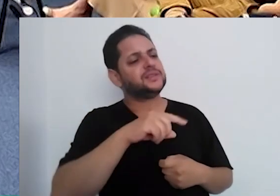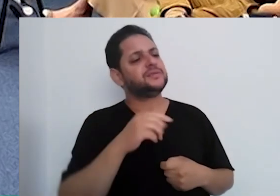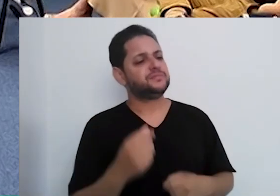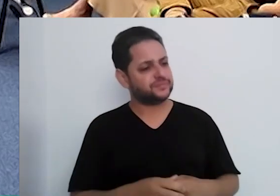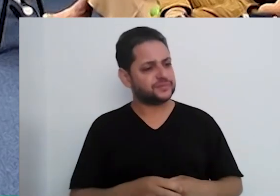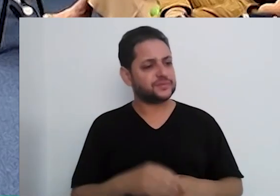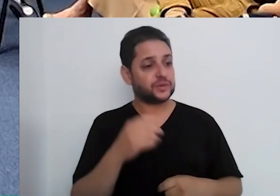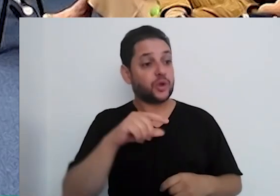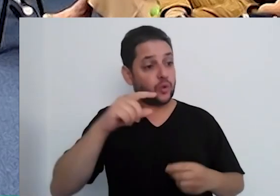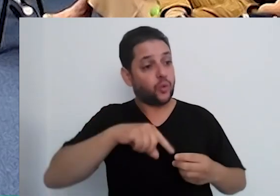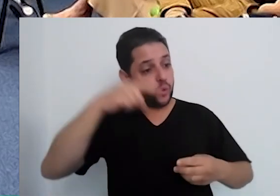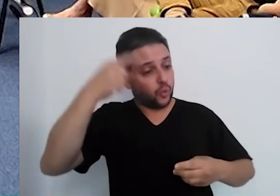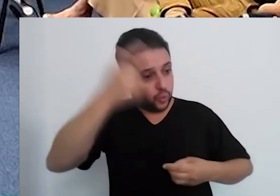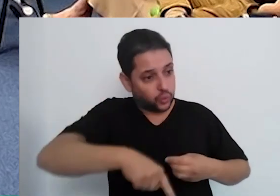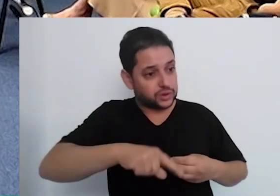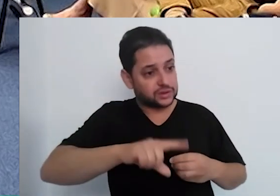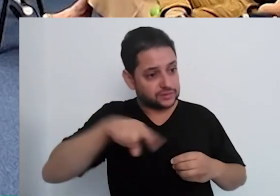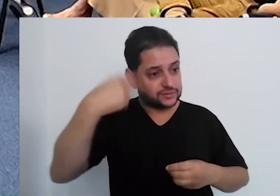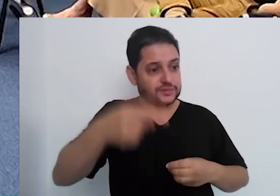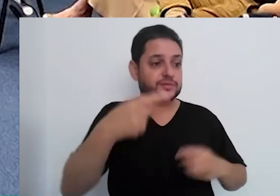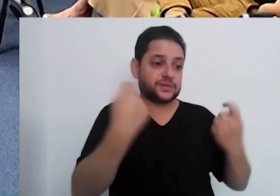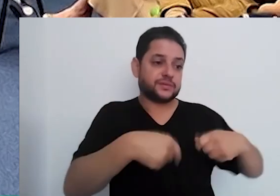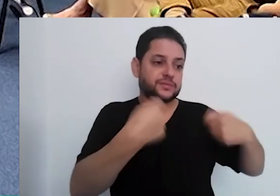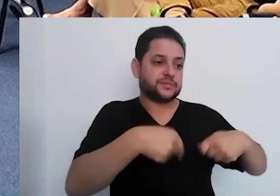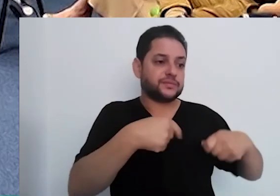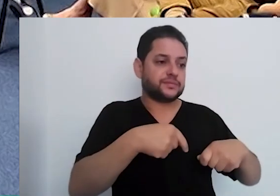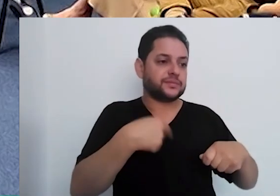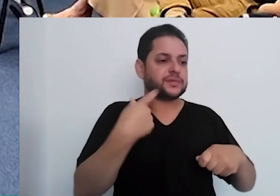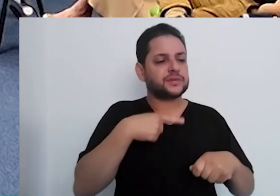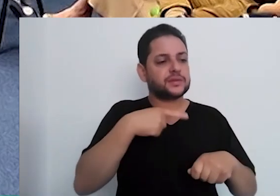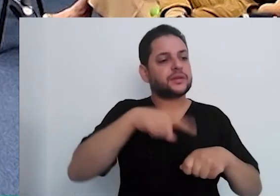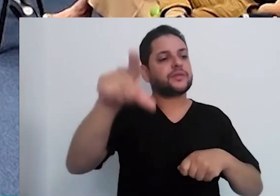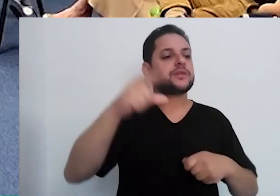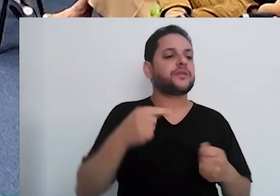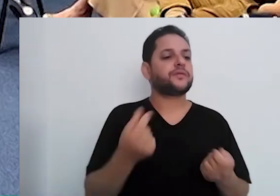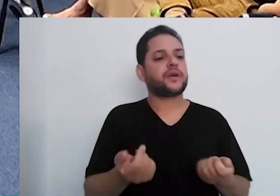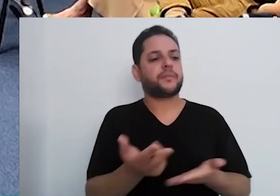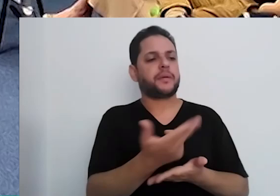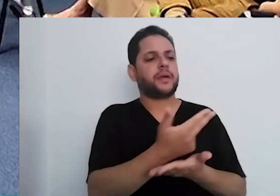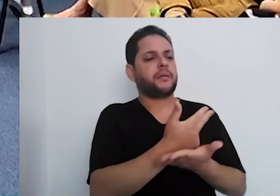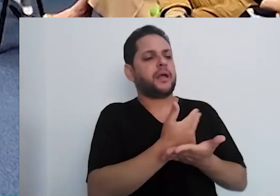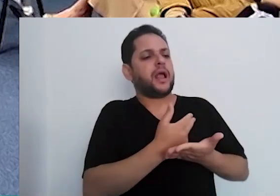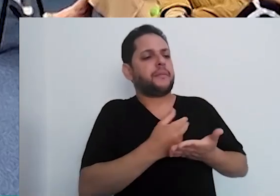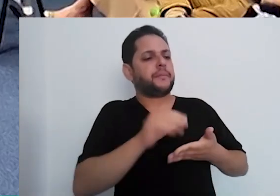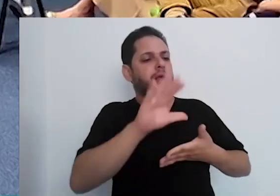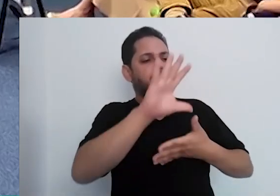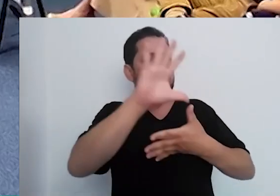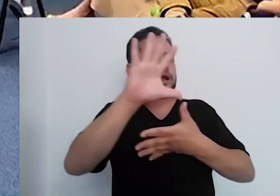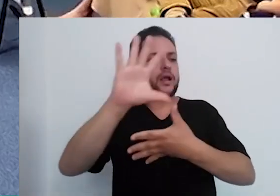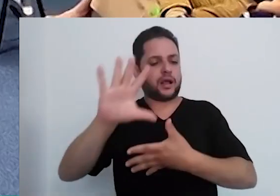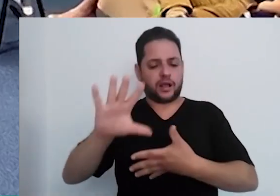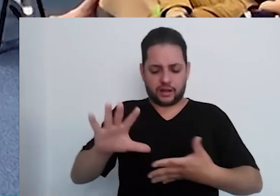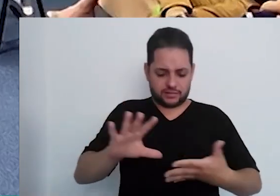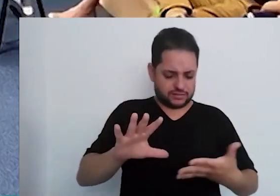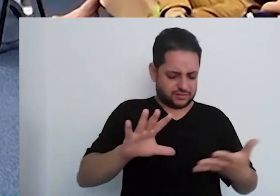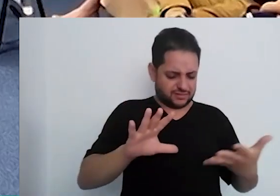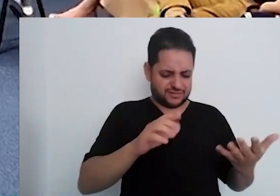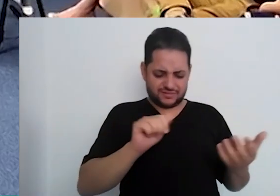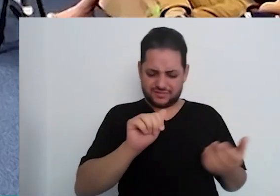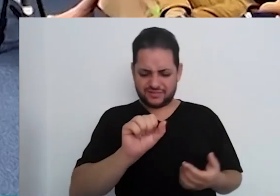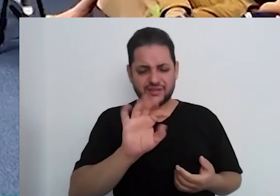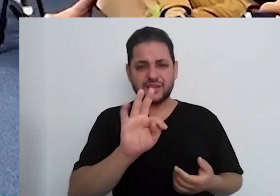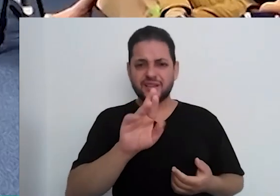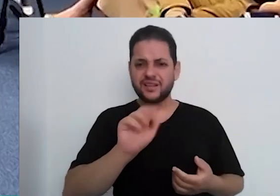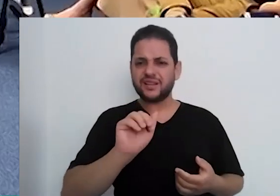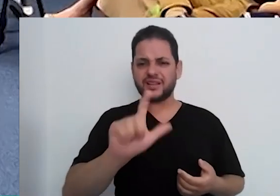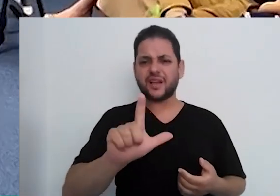fertilização antes da gente fazer você vai fazer o mapa astral Então veja não é a questão Então veja a questão não